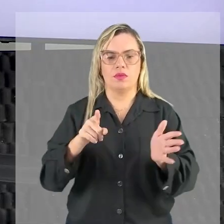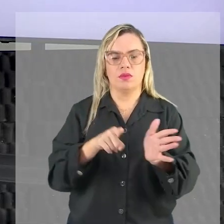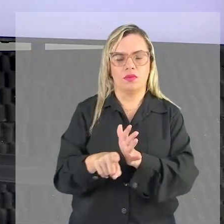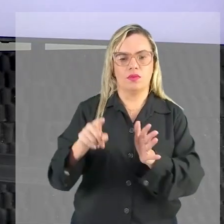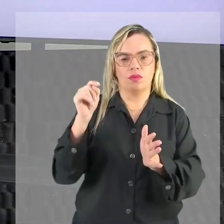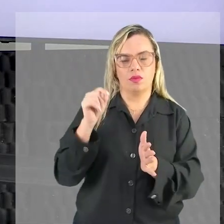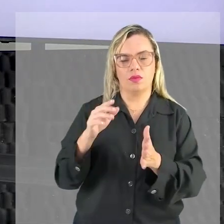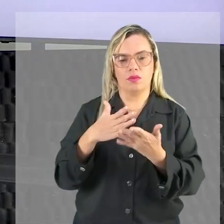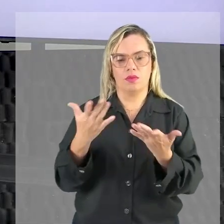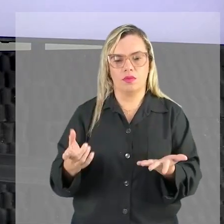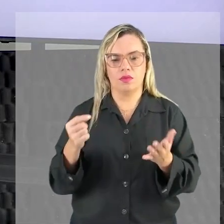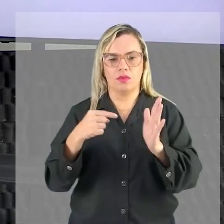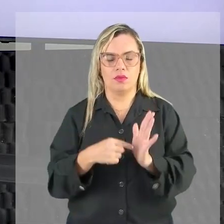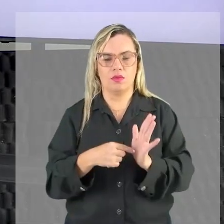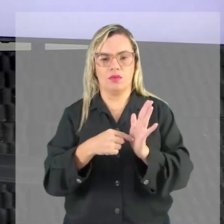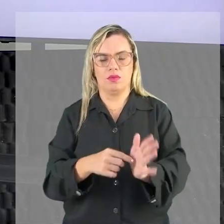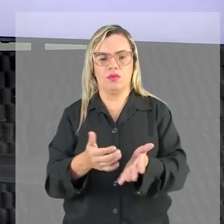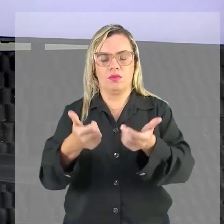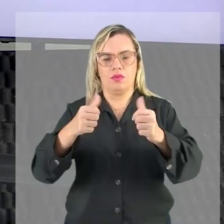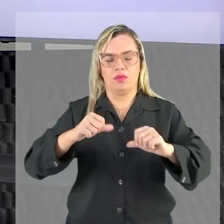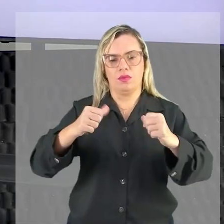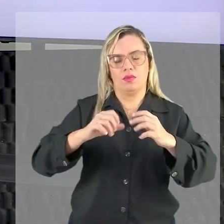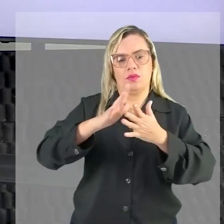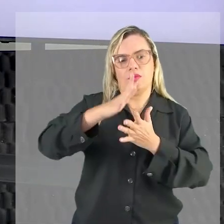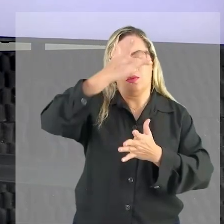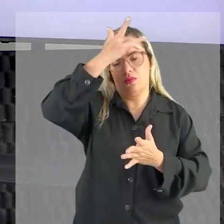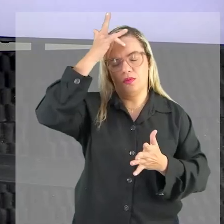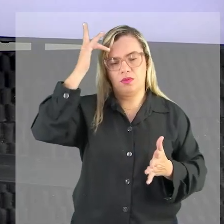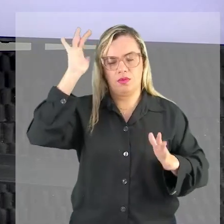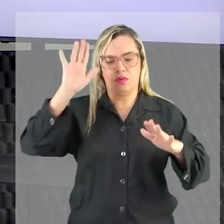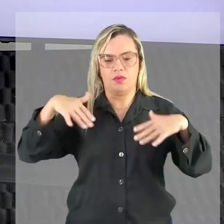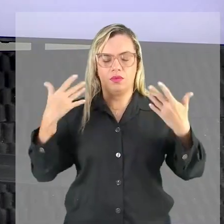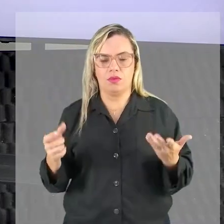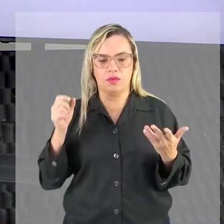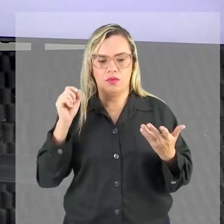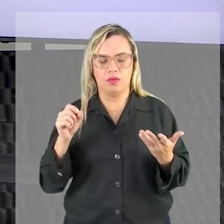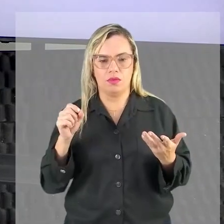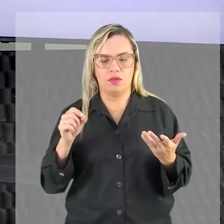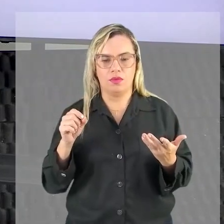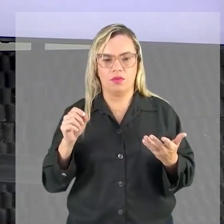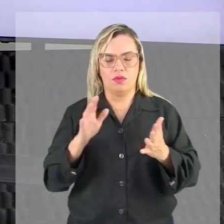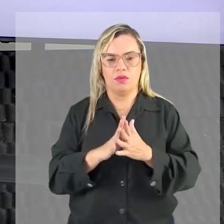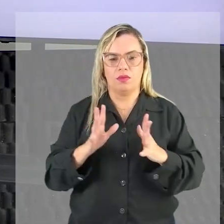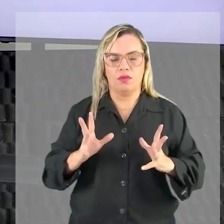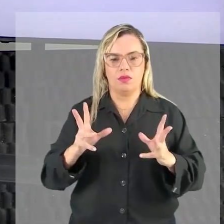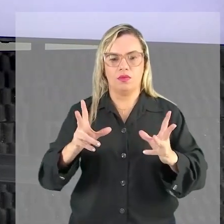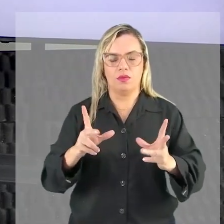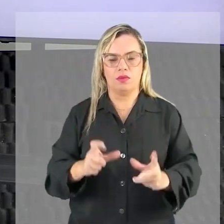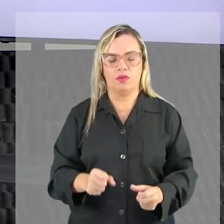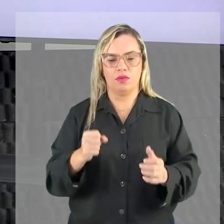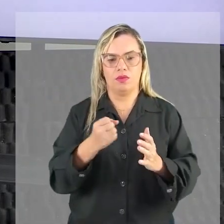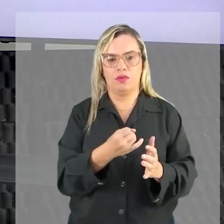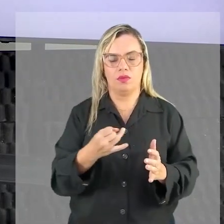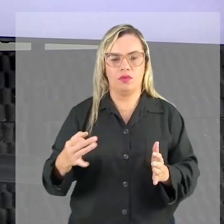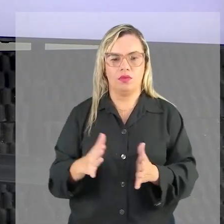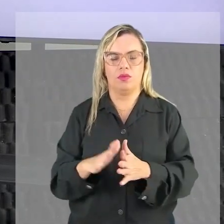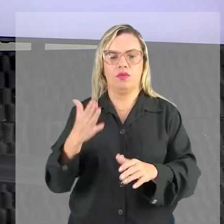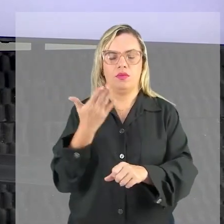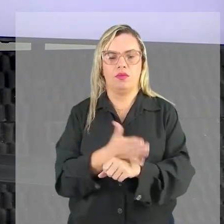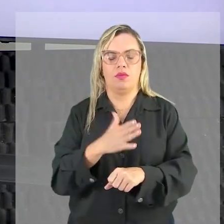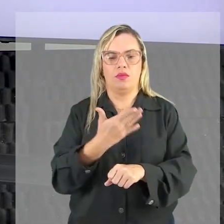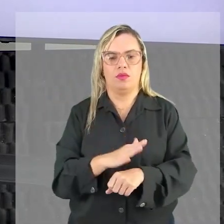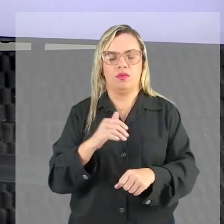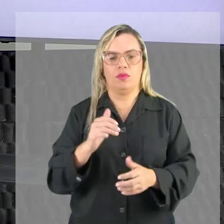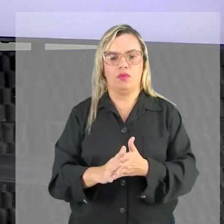a gente vai avaliar o indivíduo e a gente vai totalizar a quantidade de atividade física